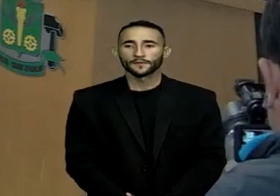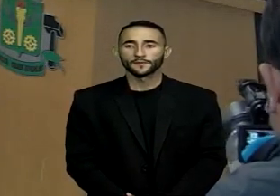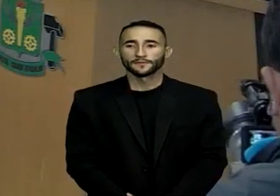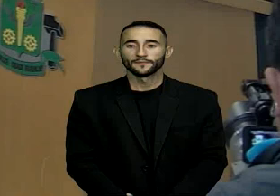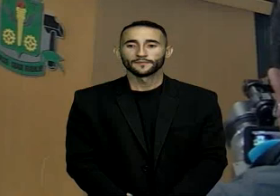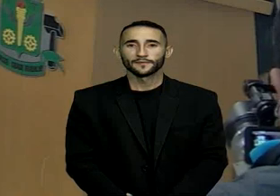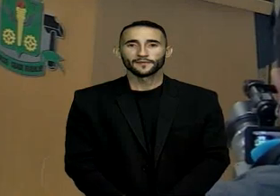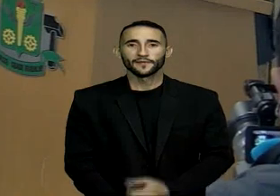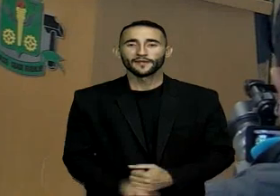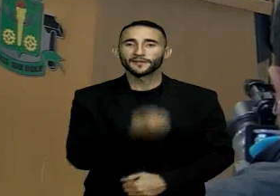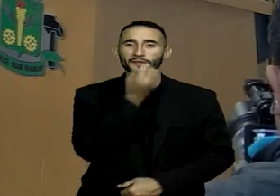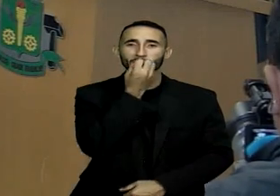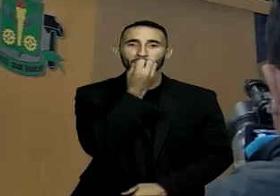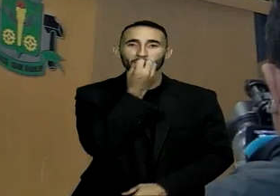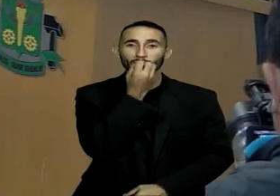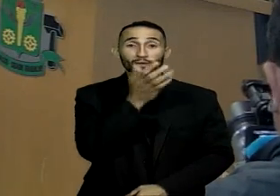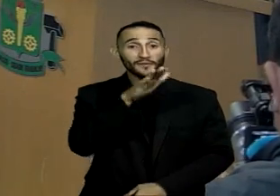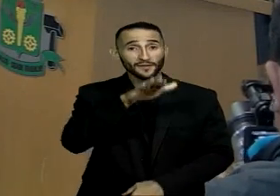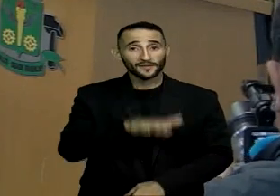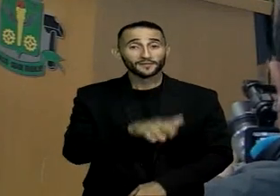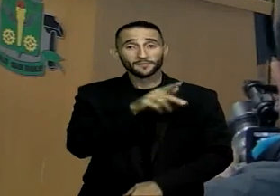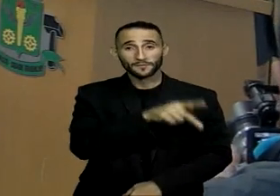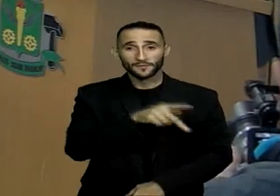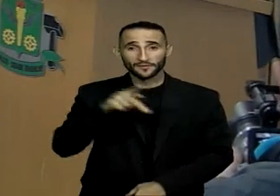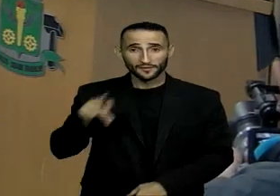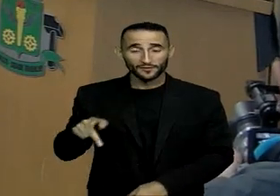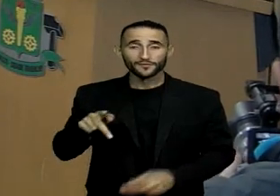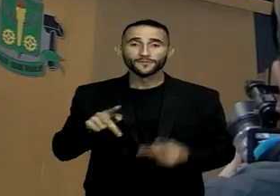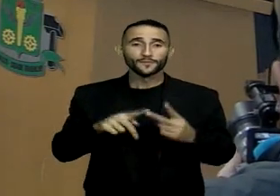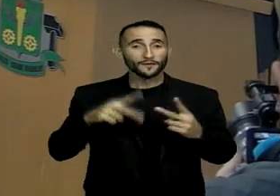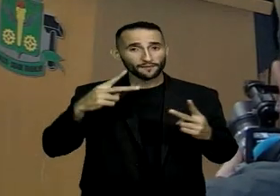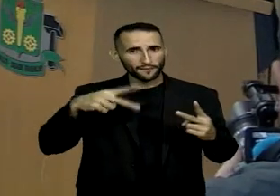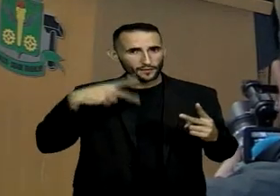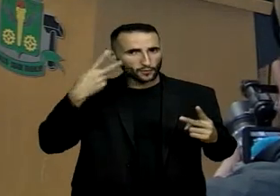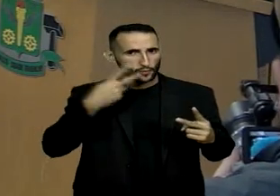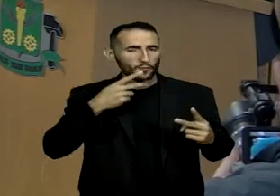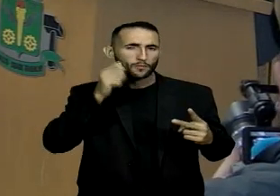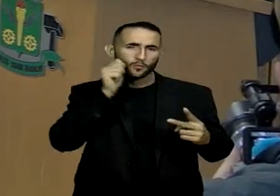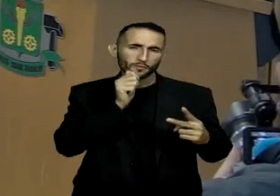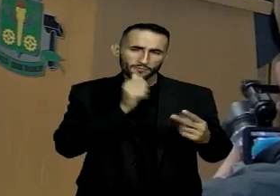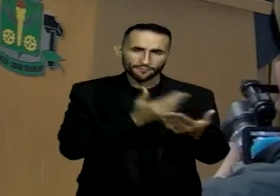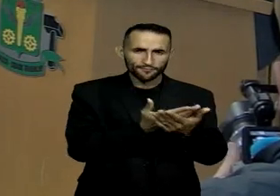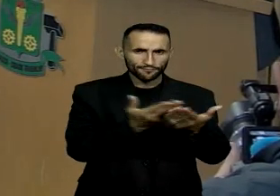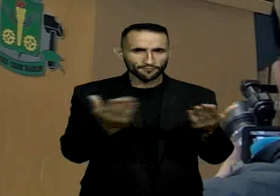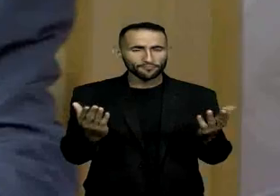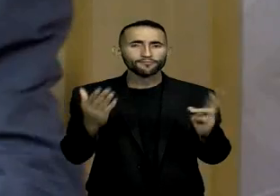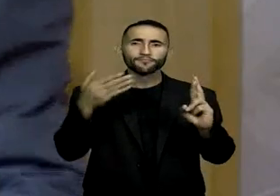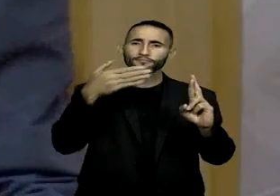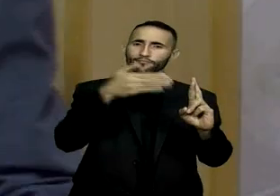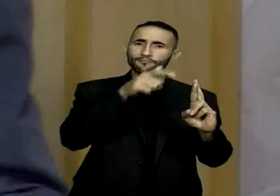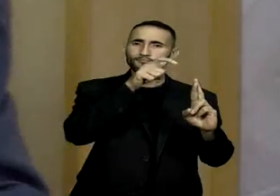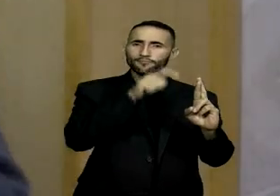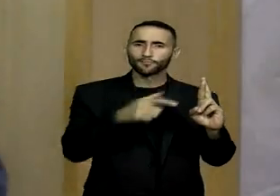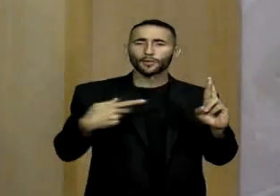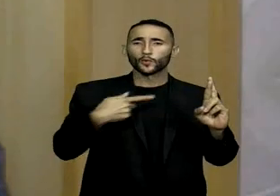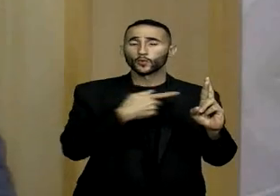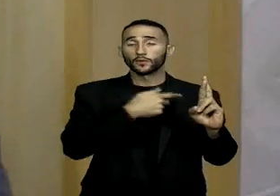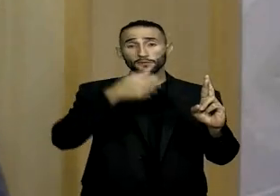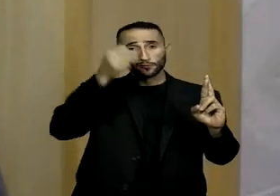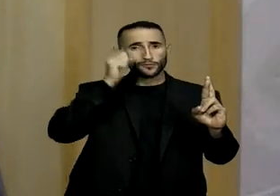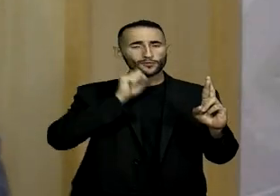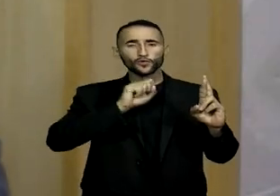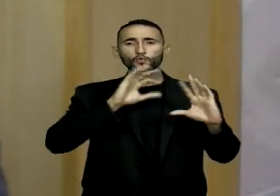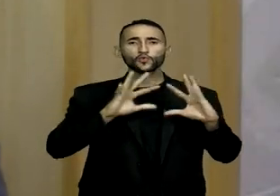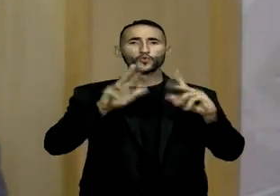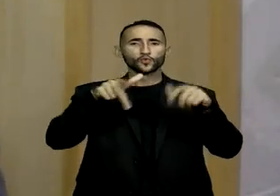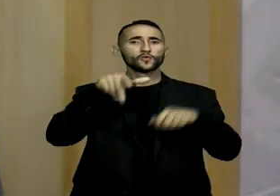Boa tarde, senhor presidente. A vereadora presente, em nome da nossa pastora Cristiana Selegato, boa tarde a todos. Os funcionários